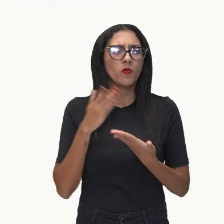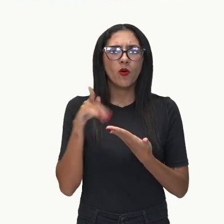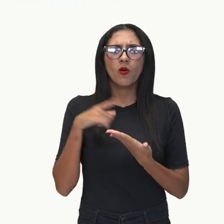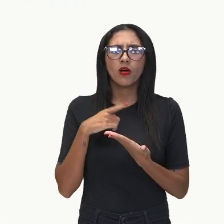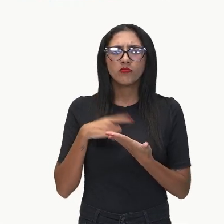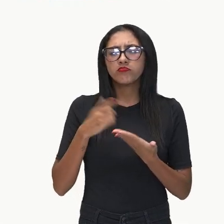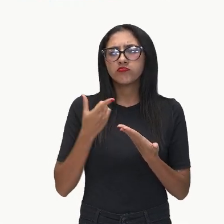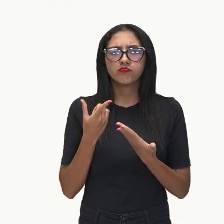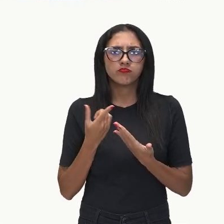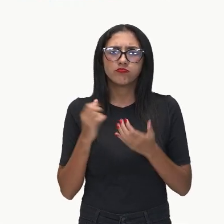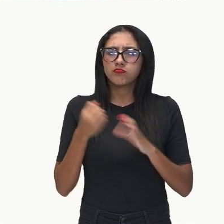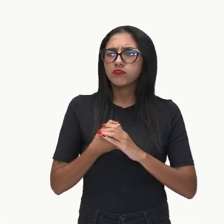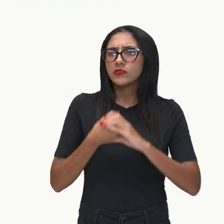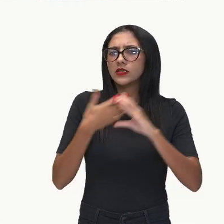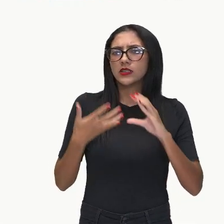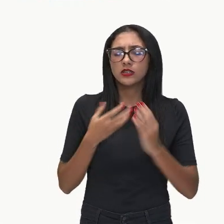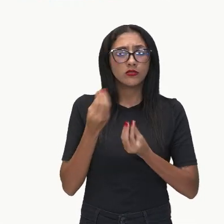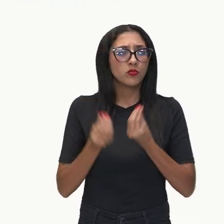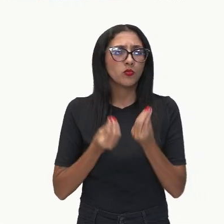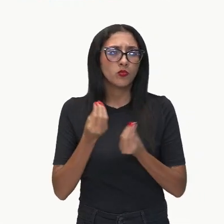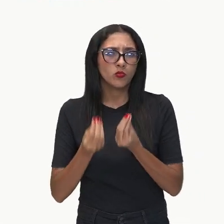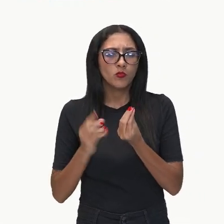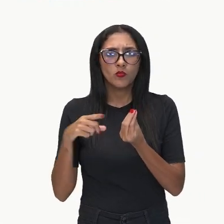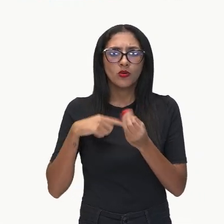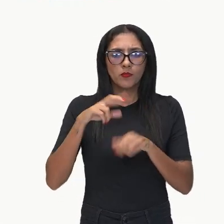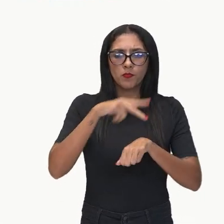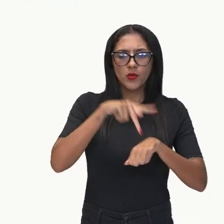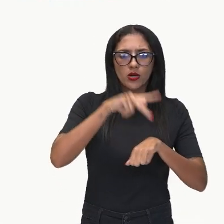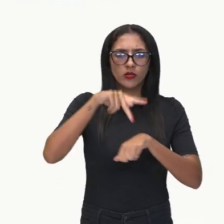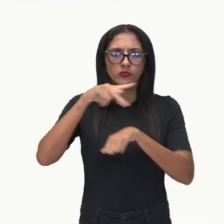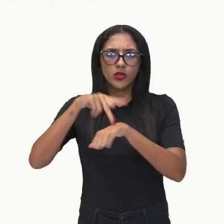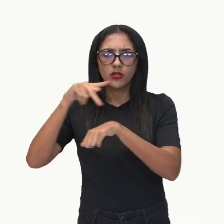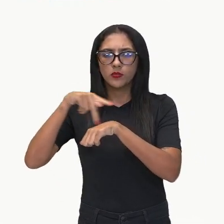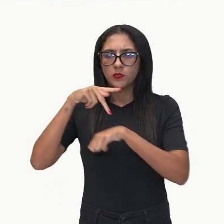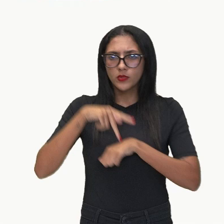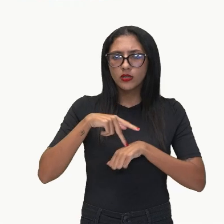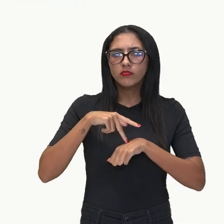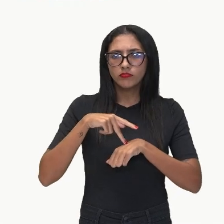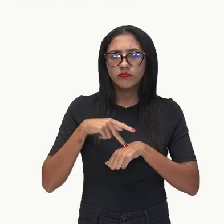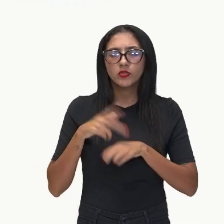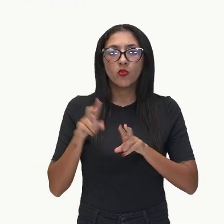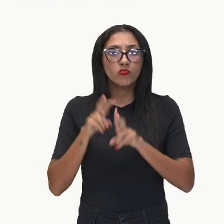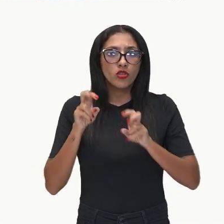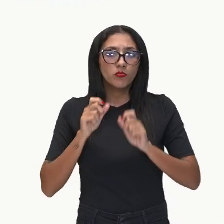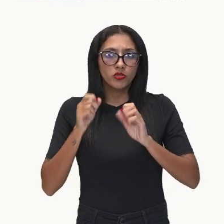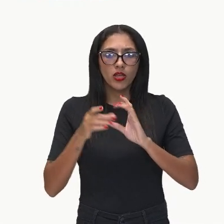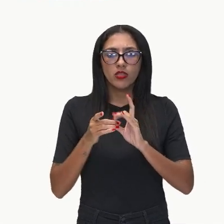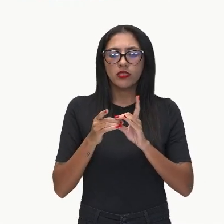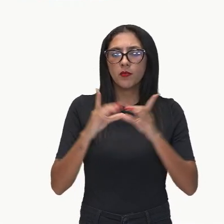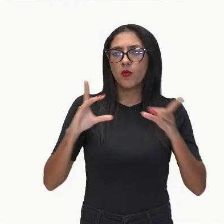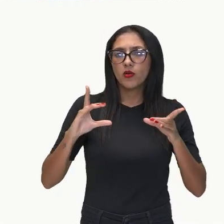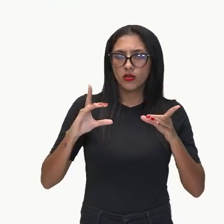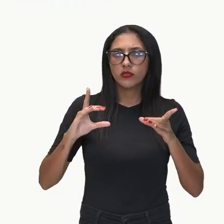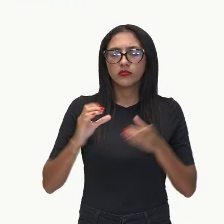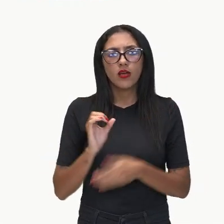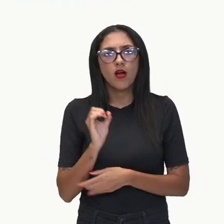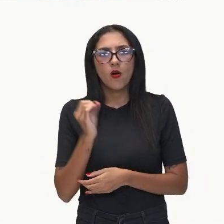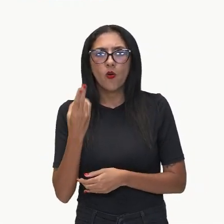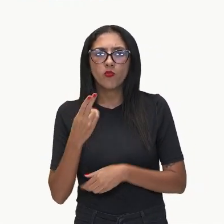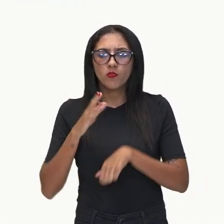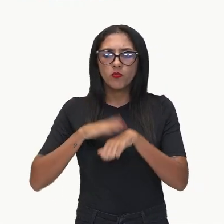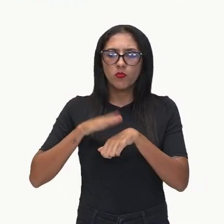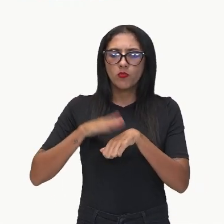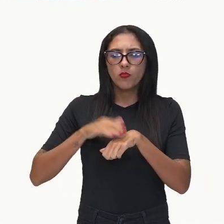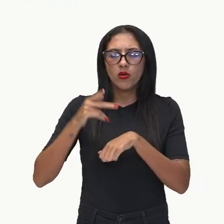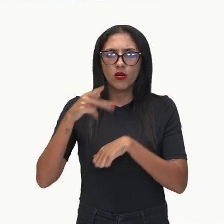né? Como que se comportavam ali os países com relação à democracia ou com a autocracia lá